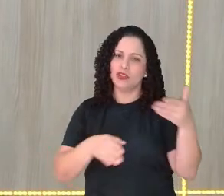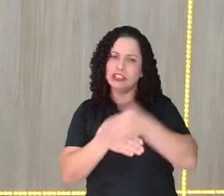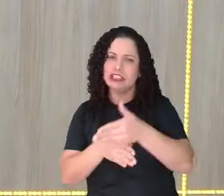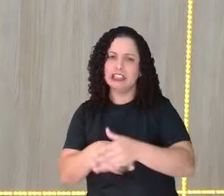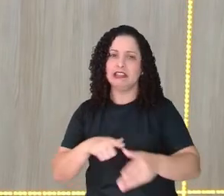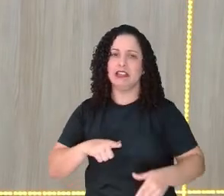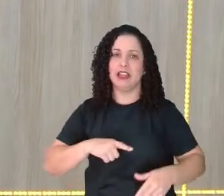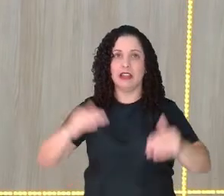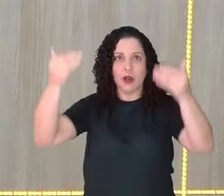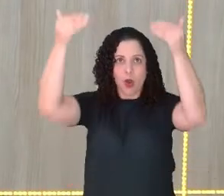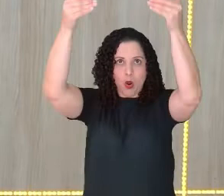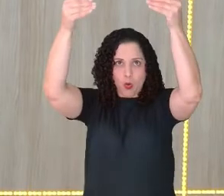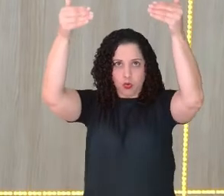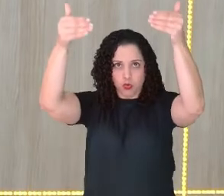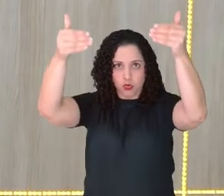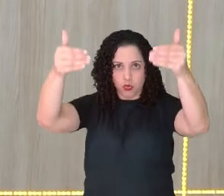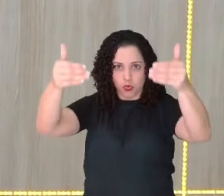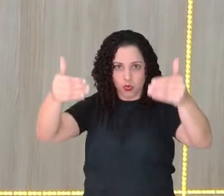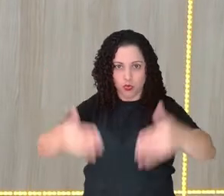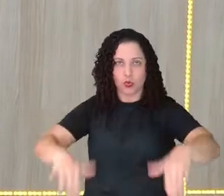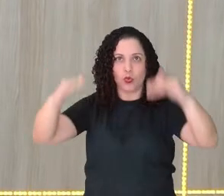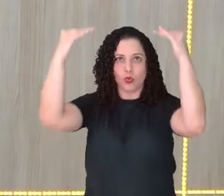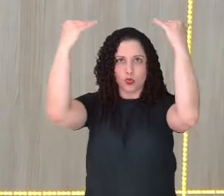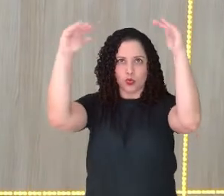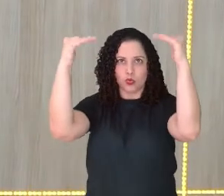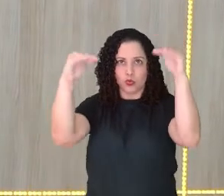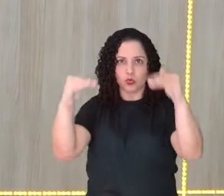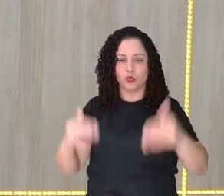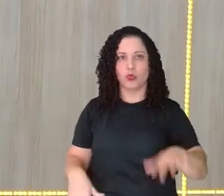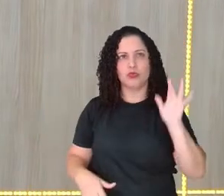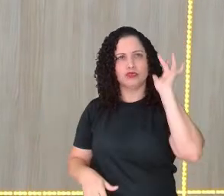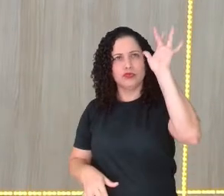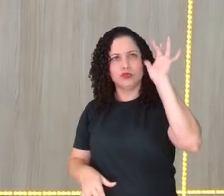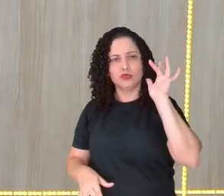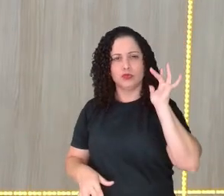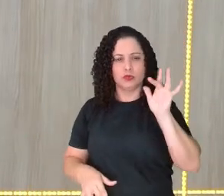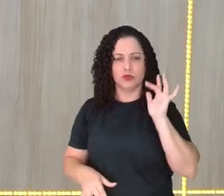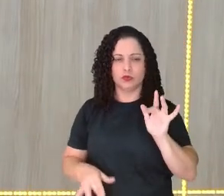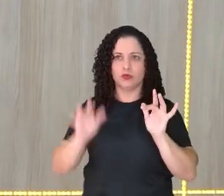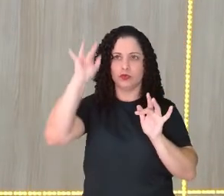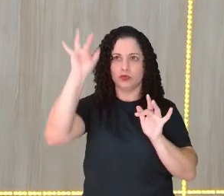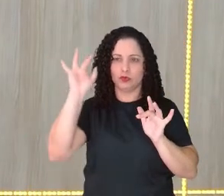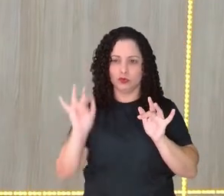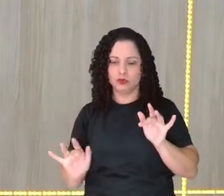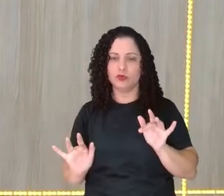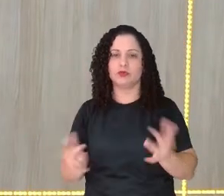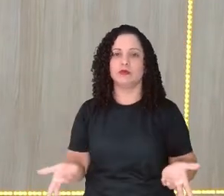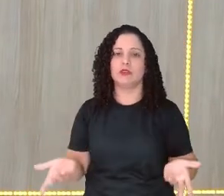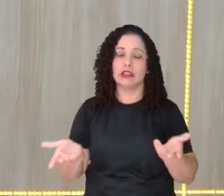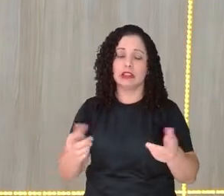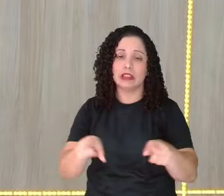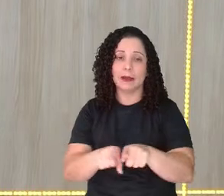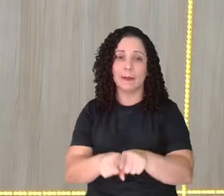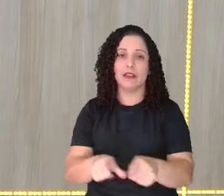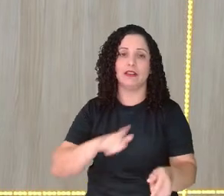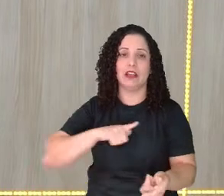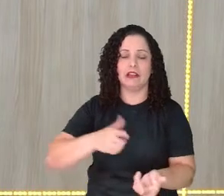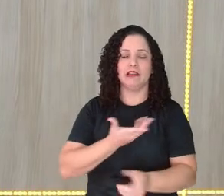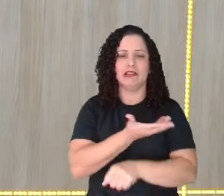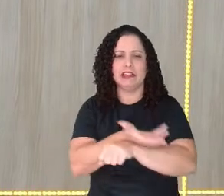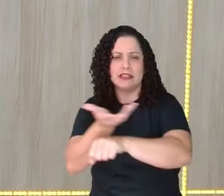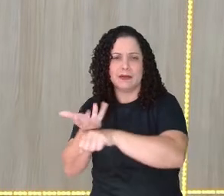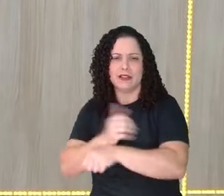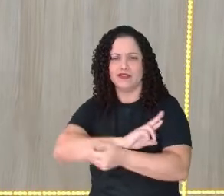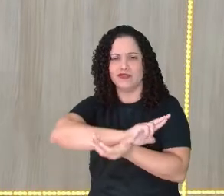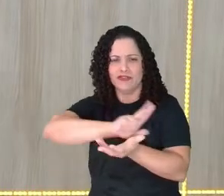do 7º ano, onde você pode acompanhar as aulas, não só de matemática, mas também as aulas de todas as outras